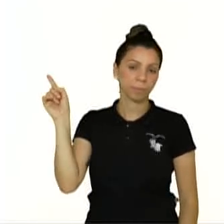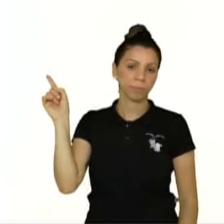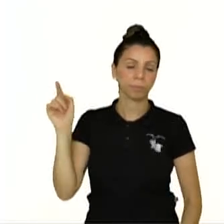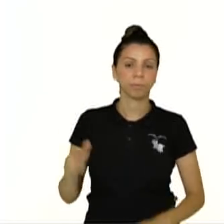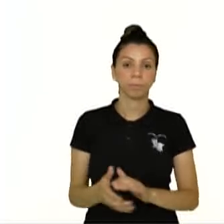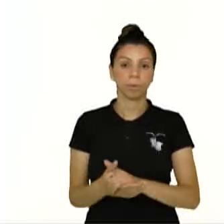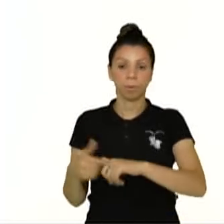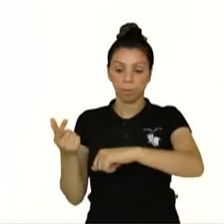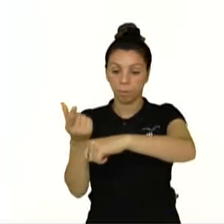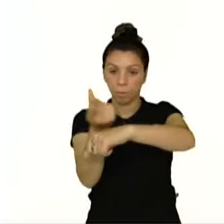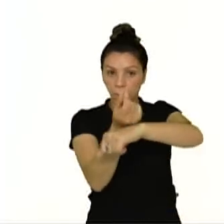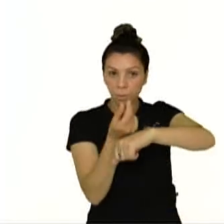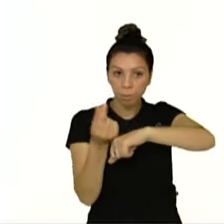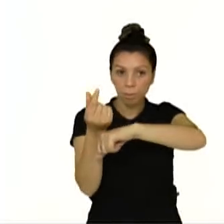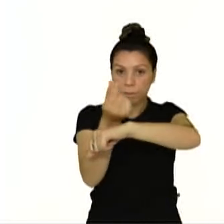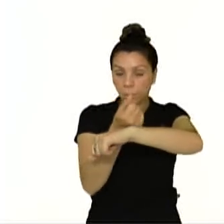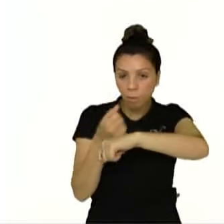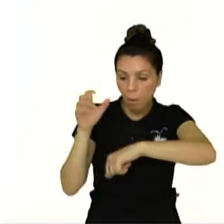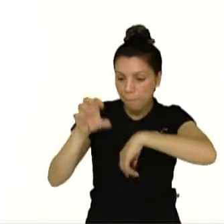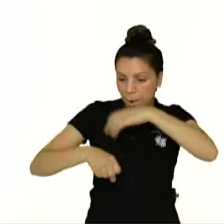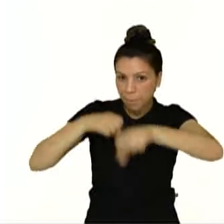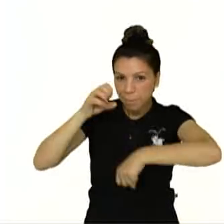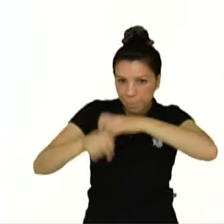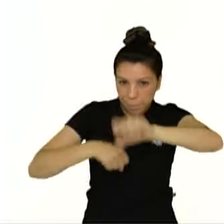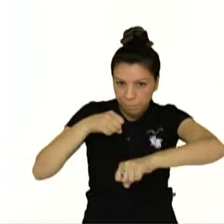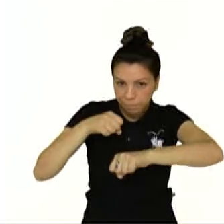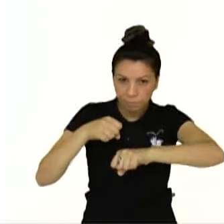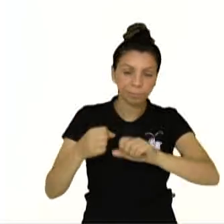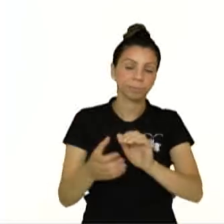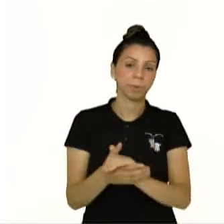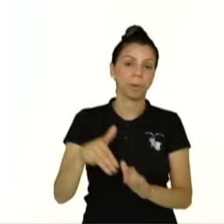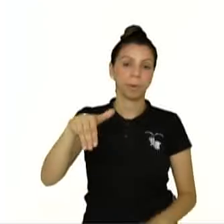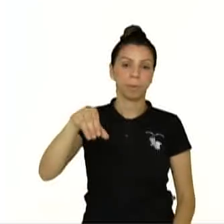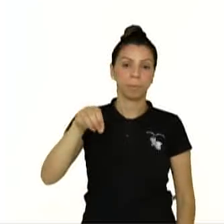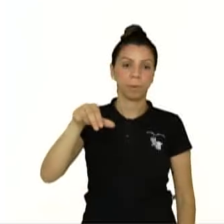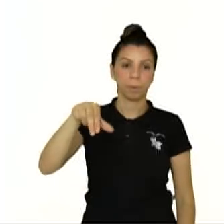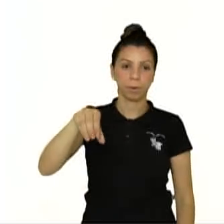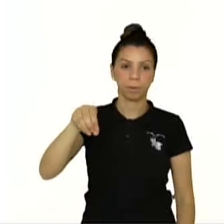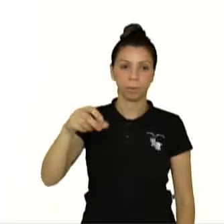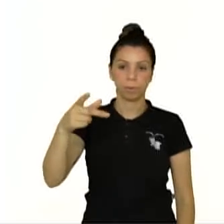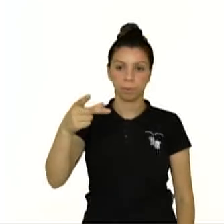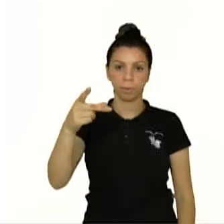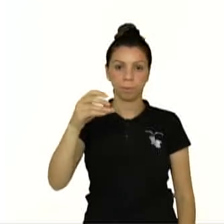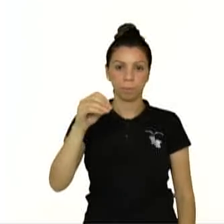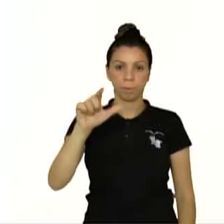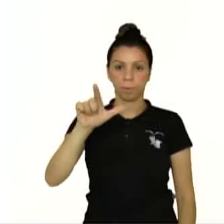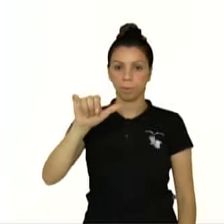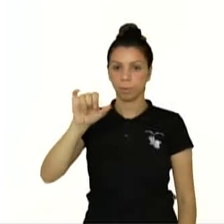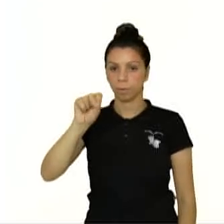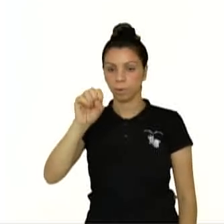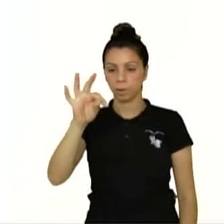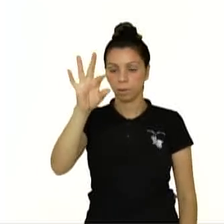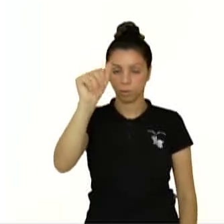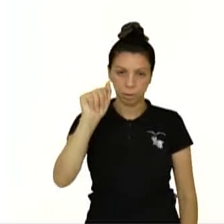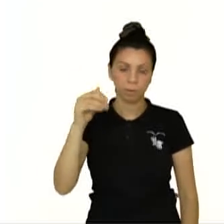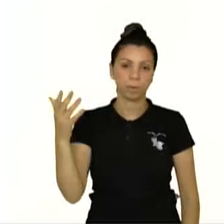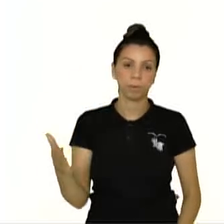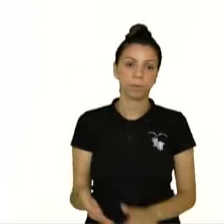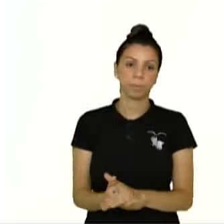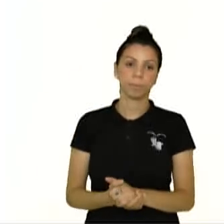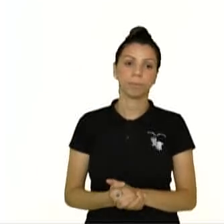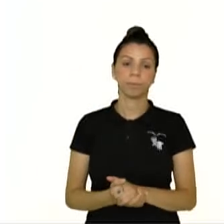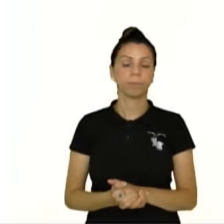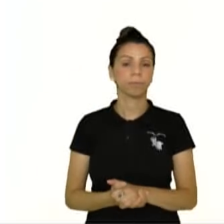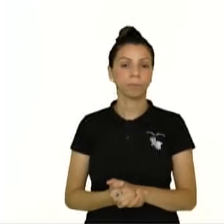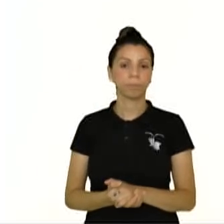do capitalismo monopolista. Então, nós falamos do Carnegie, estamos falando agora do Morgan e